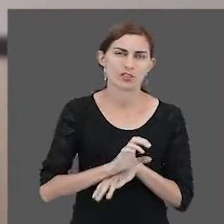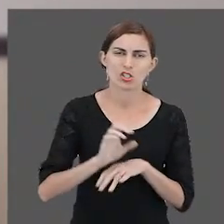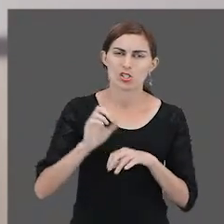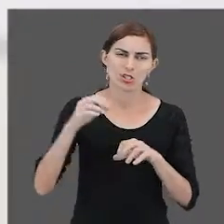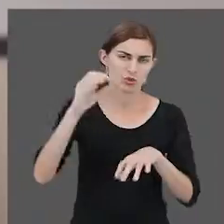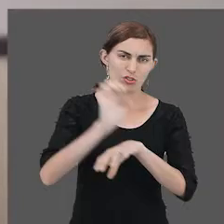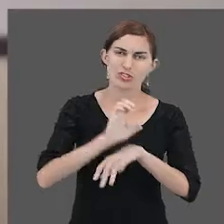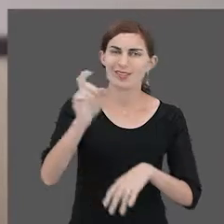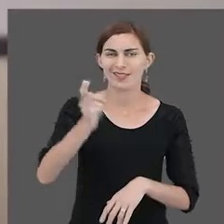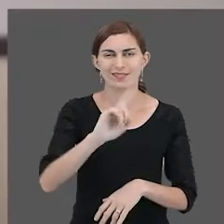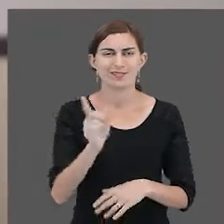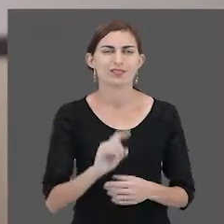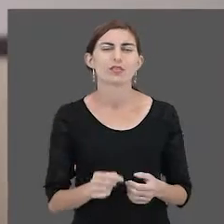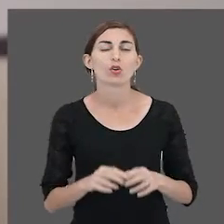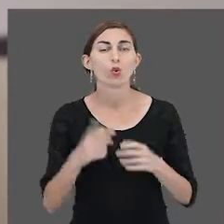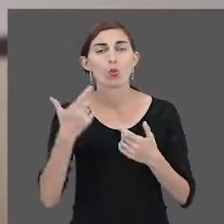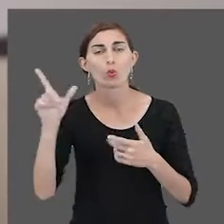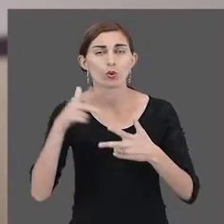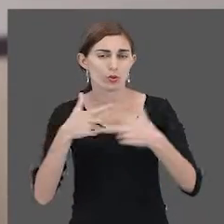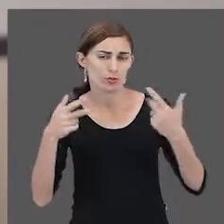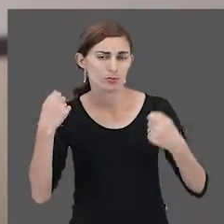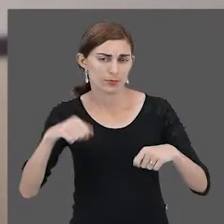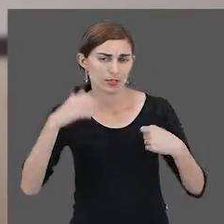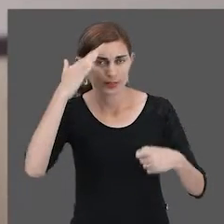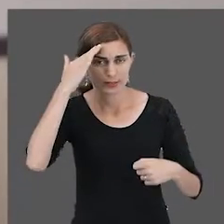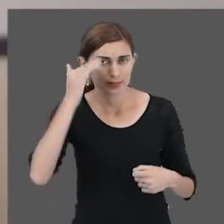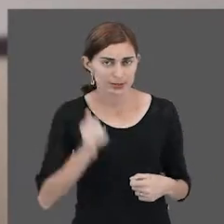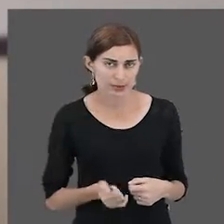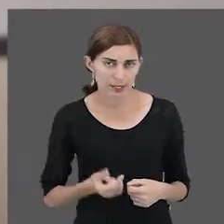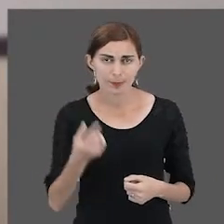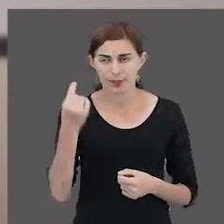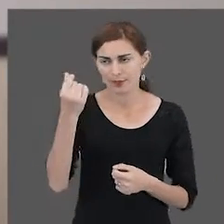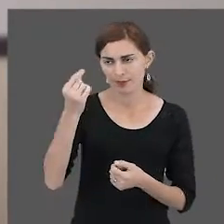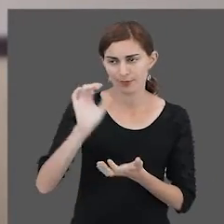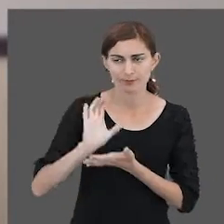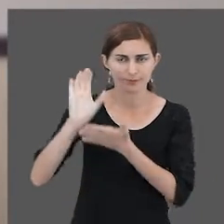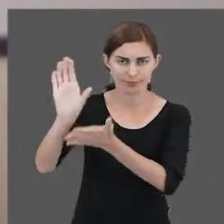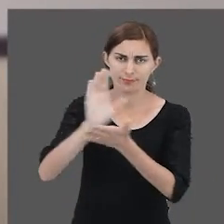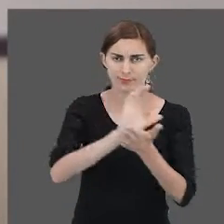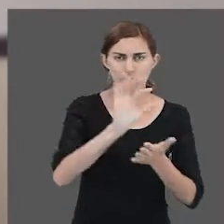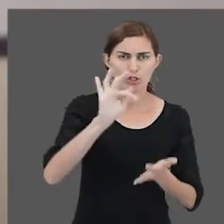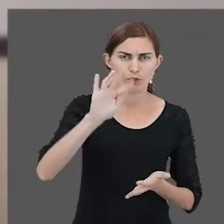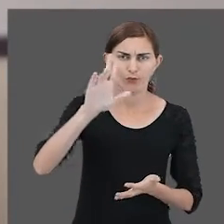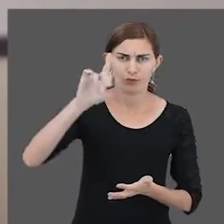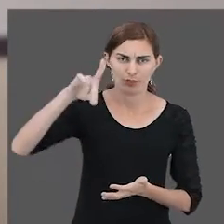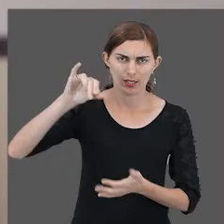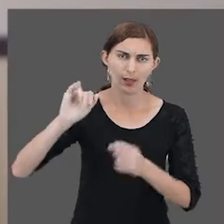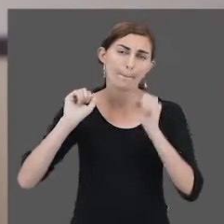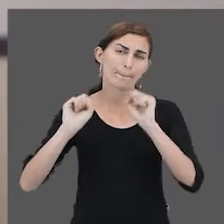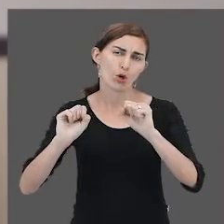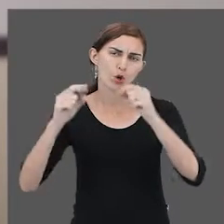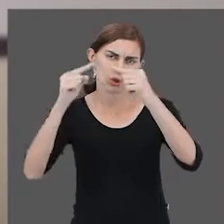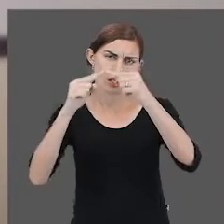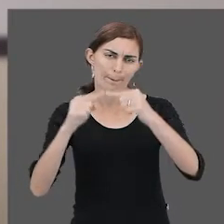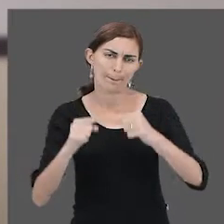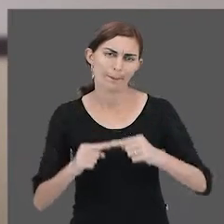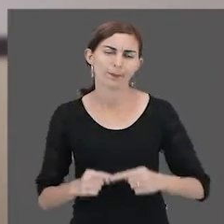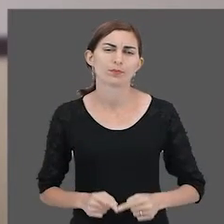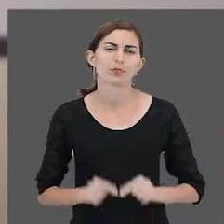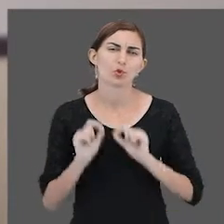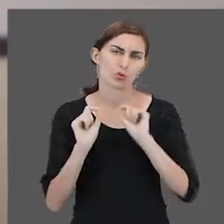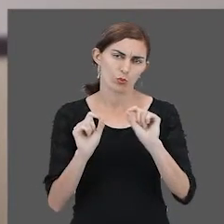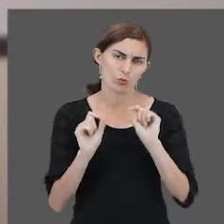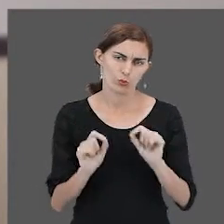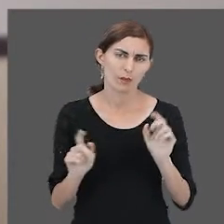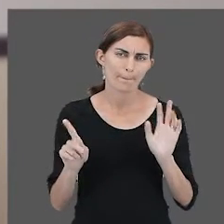educação estadual. Bom, outra coisa que a gente precisa saber é que os recursos do Fundeb, eles só podem ser aplicados